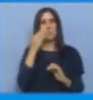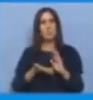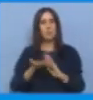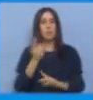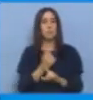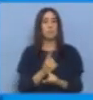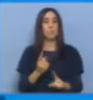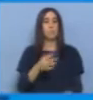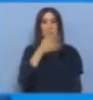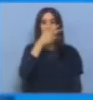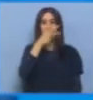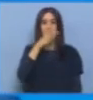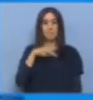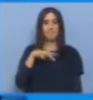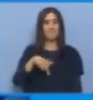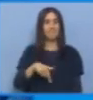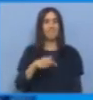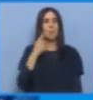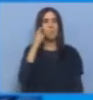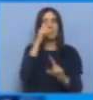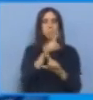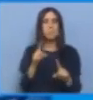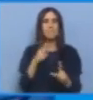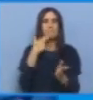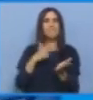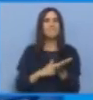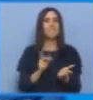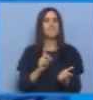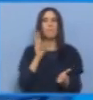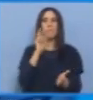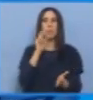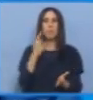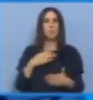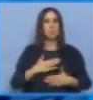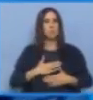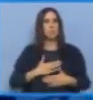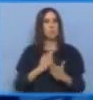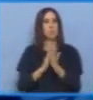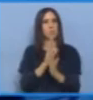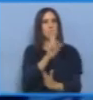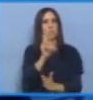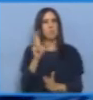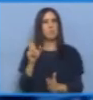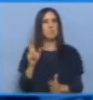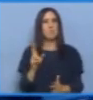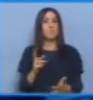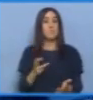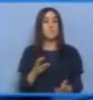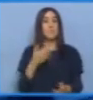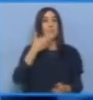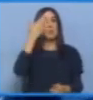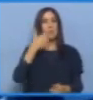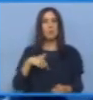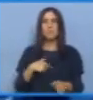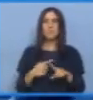porque infelizmente o nosso país ainda não reconhece verdadeiramente o valor do voluntariado missionário, e naqueles dias em que estamos